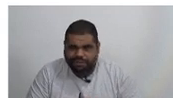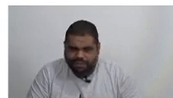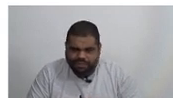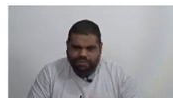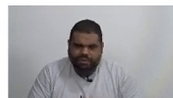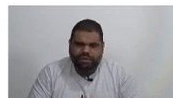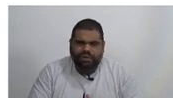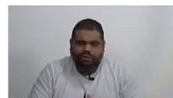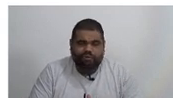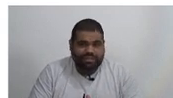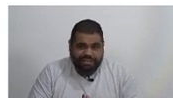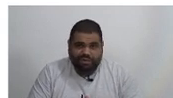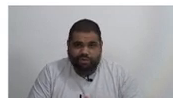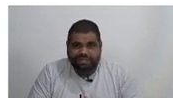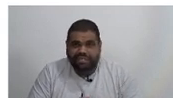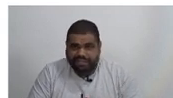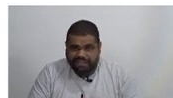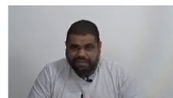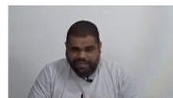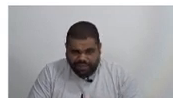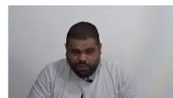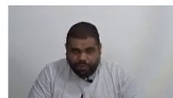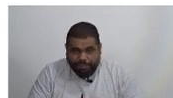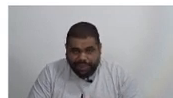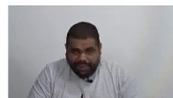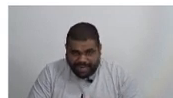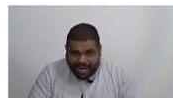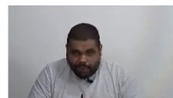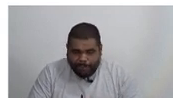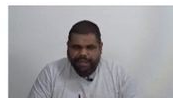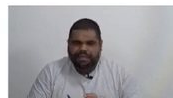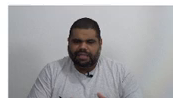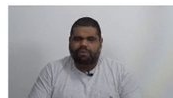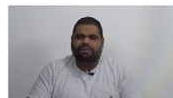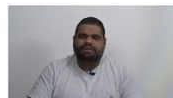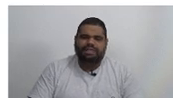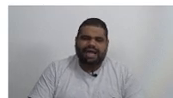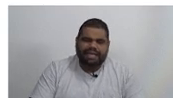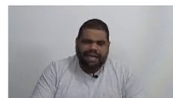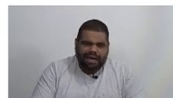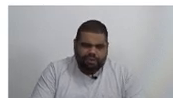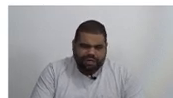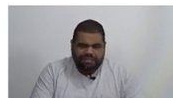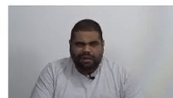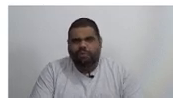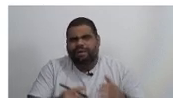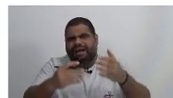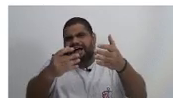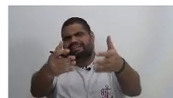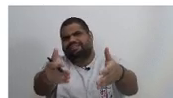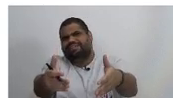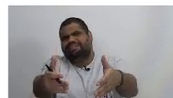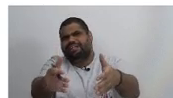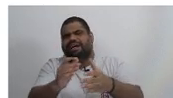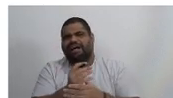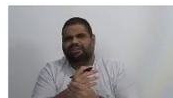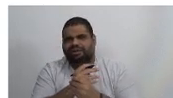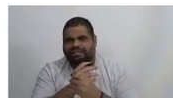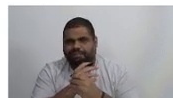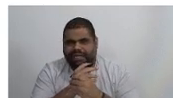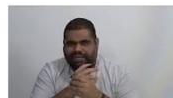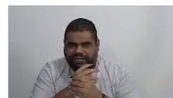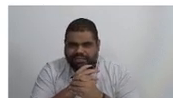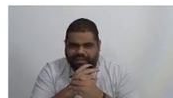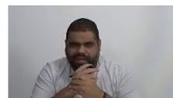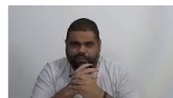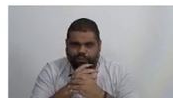prestou atenção nisso, você com certeza errou. Legal? Então, tá aí a correção. Assista a